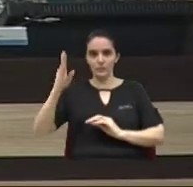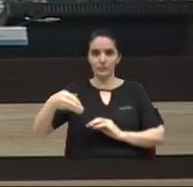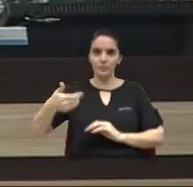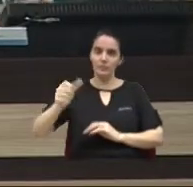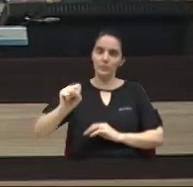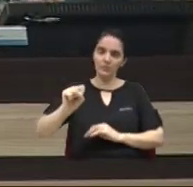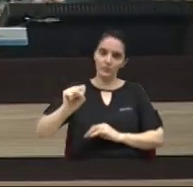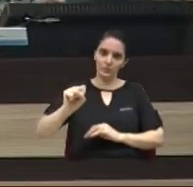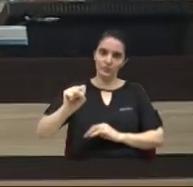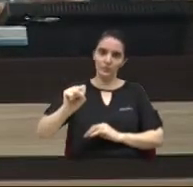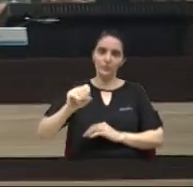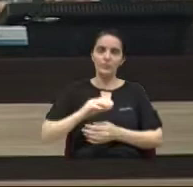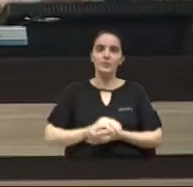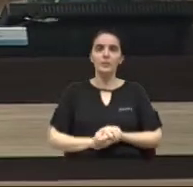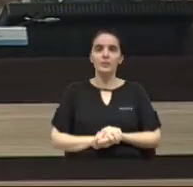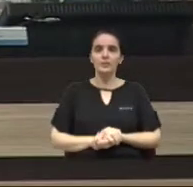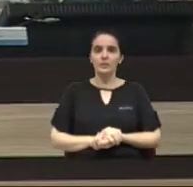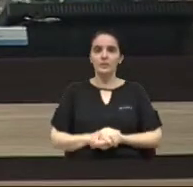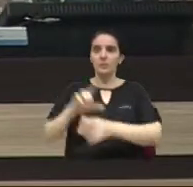120/2018.